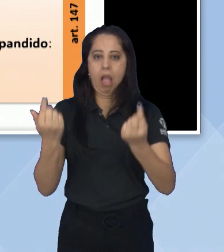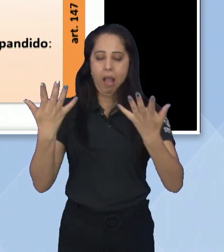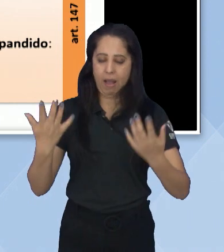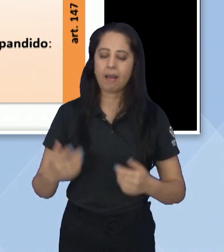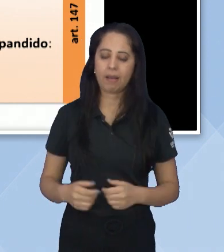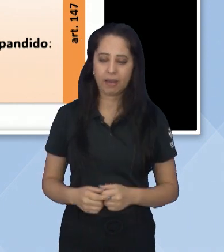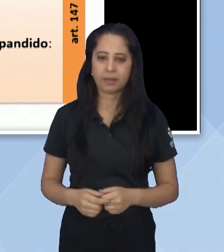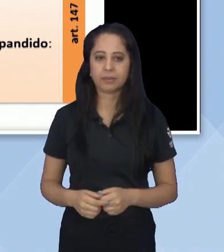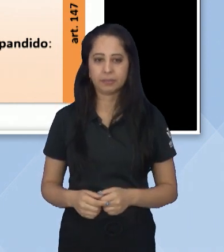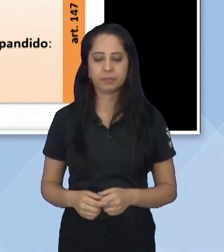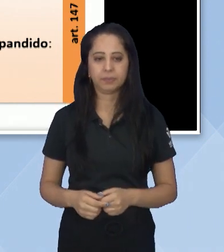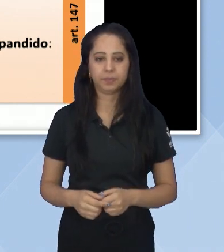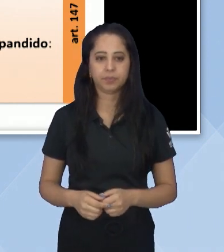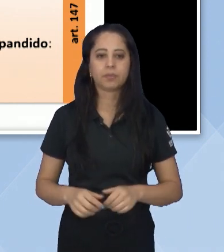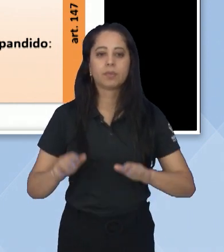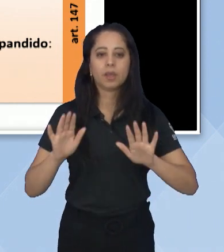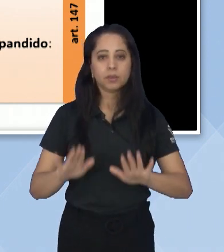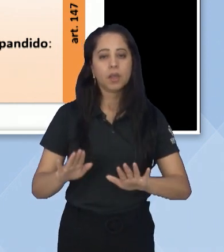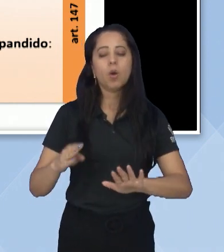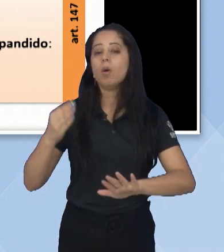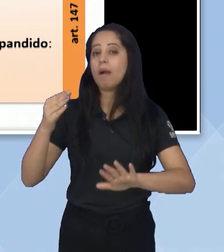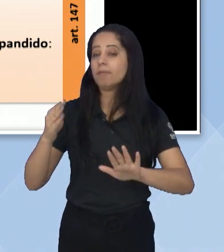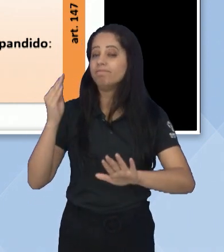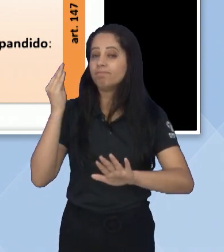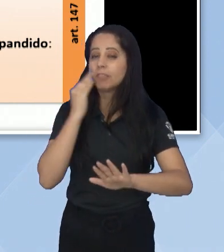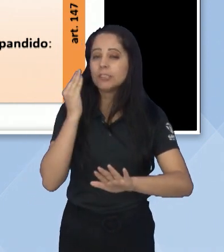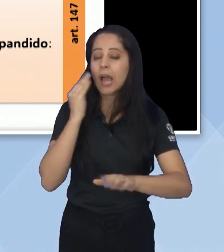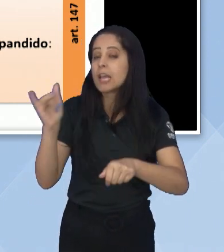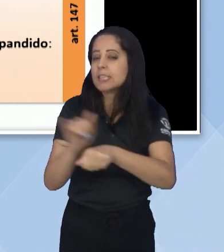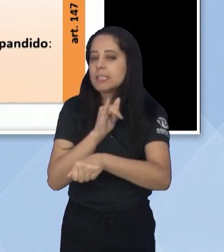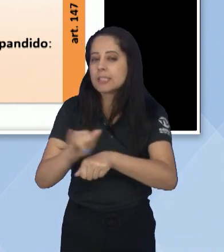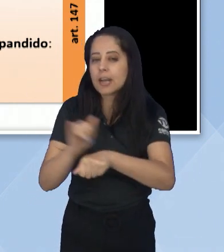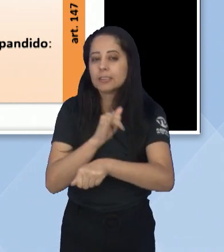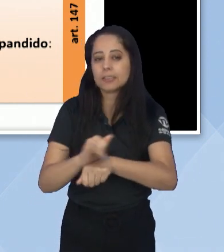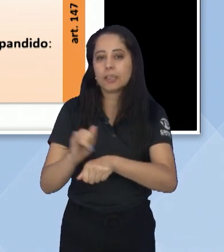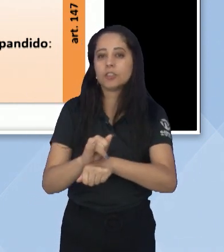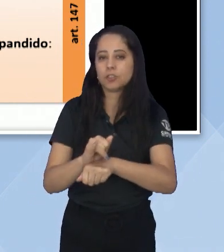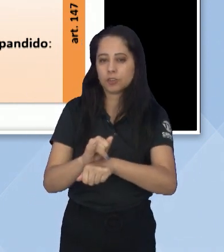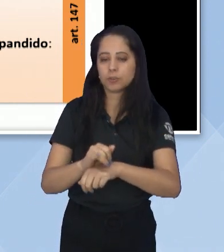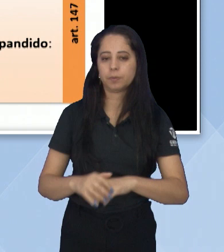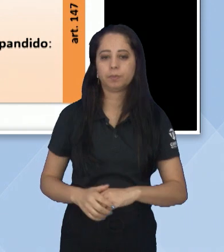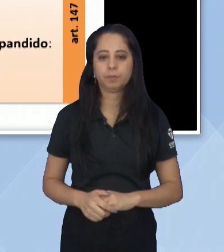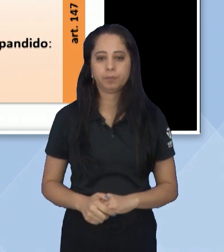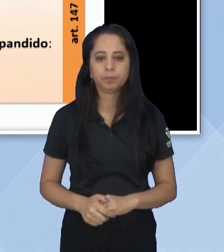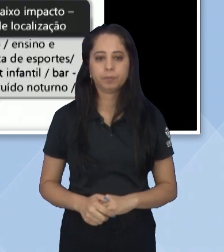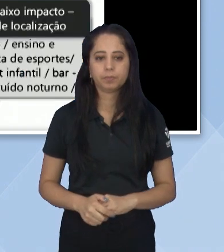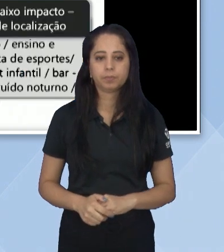custo da moradia então é uma tentativa também Esperamos que tem alguns certo sucesso